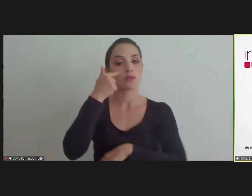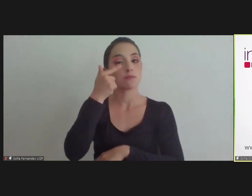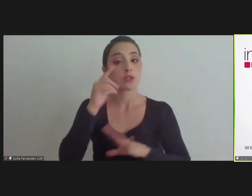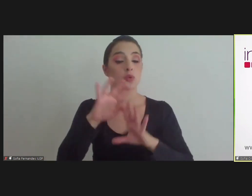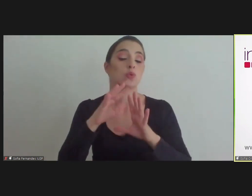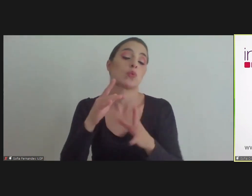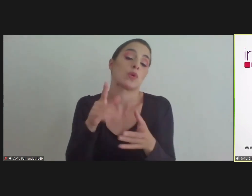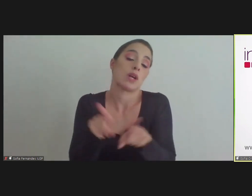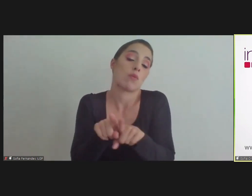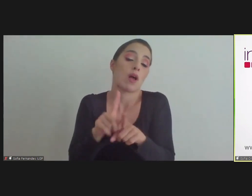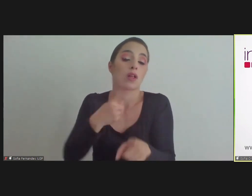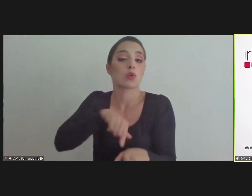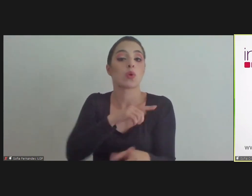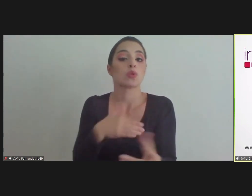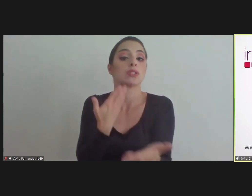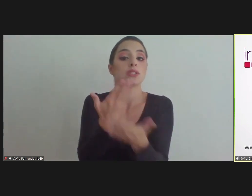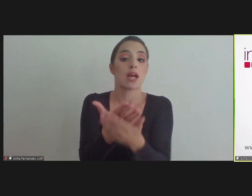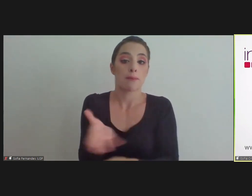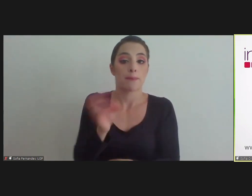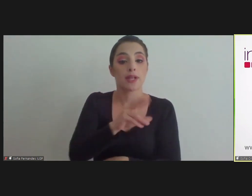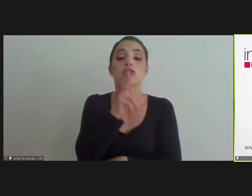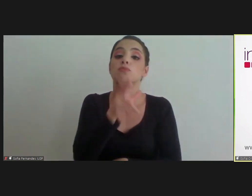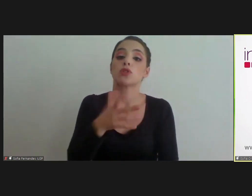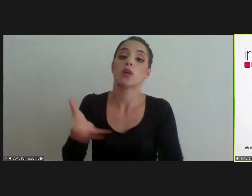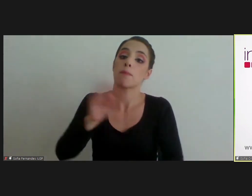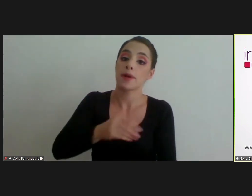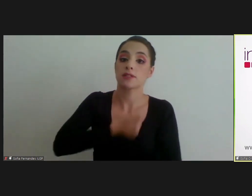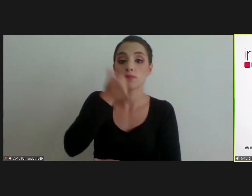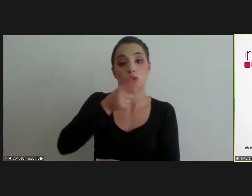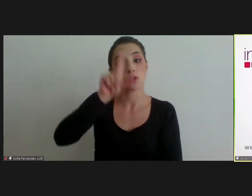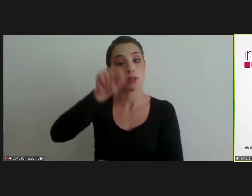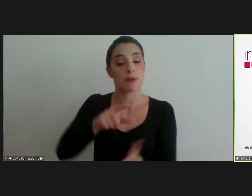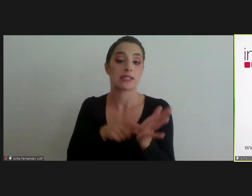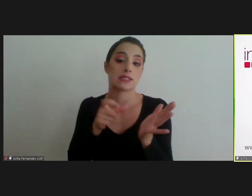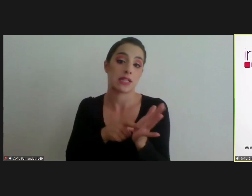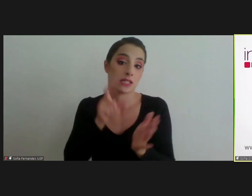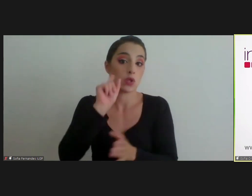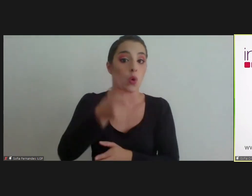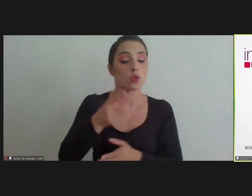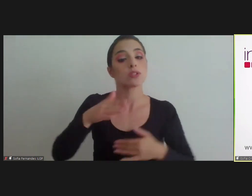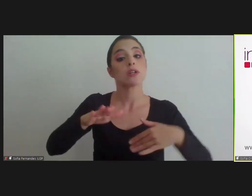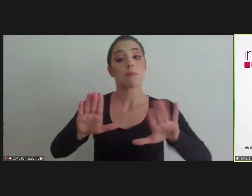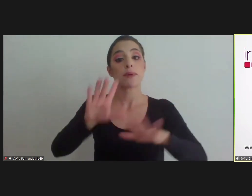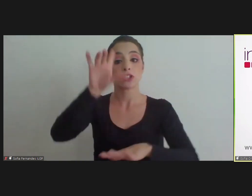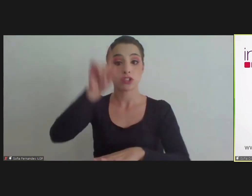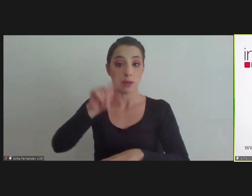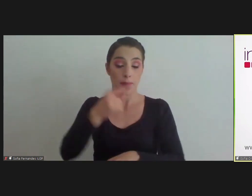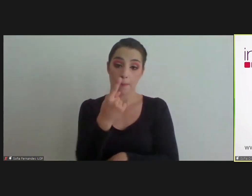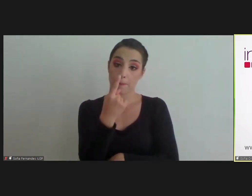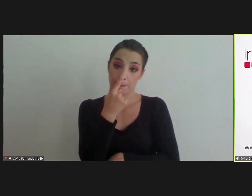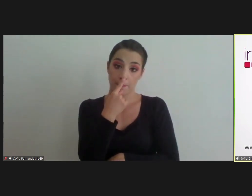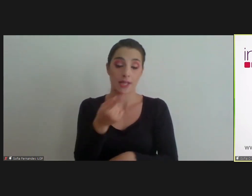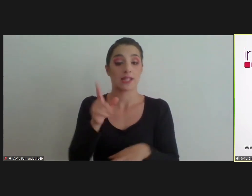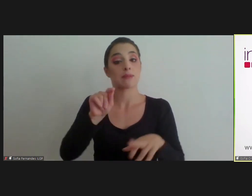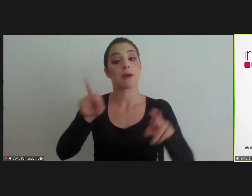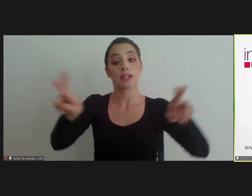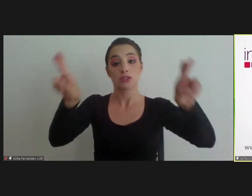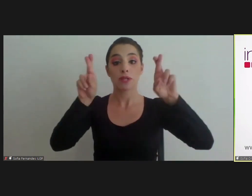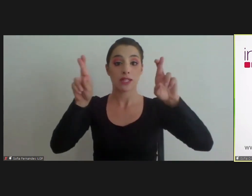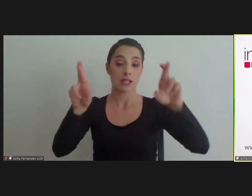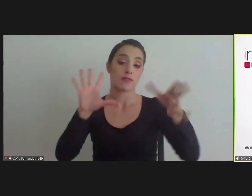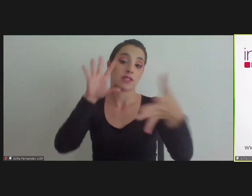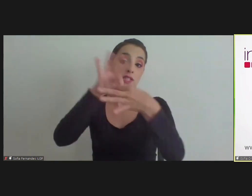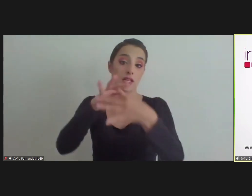continuarmos a responder cada vez mais e melhor às necessidades, mas também às preferências e expectativas das pessoas